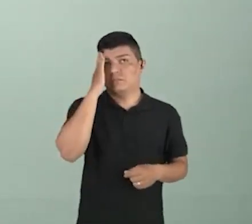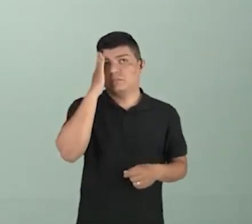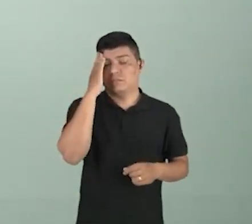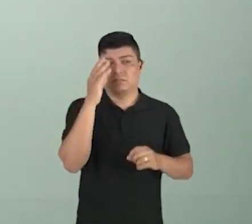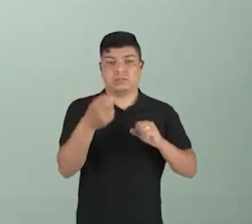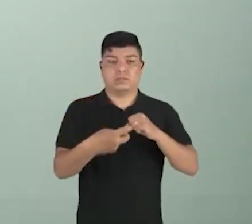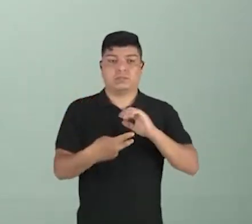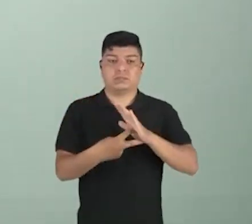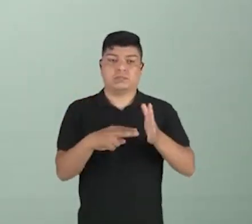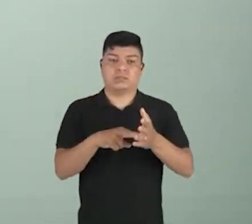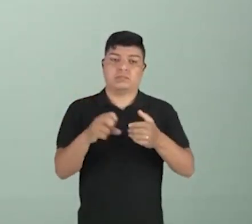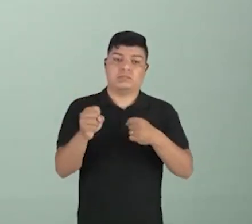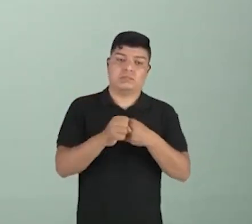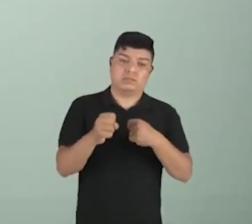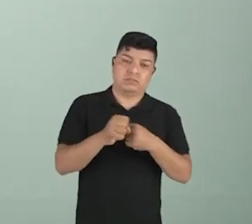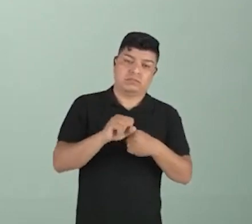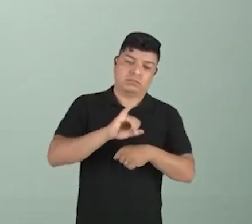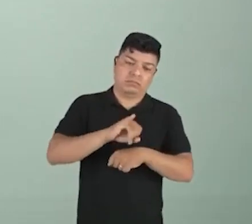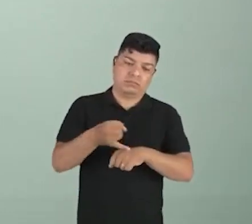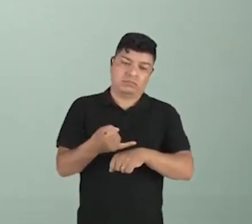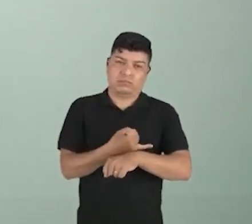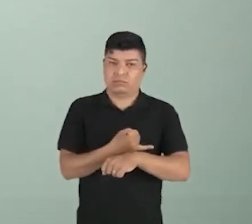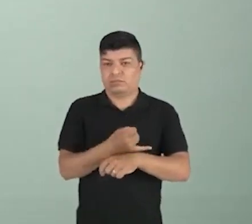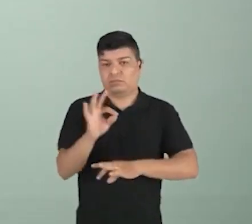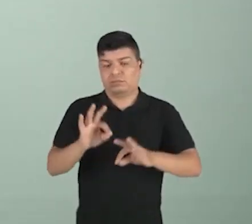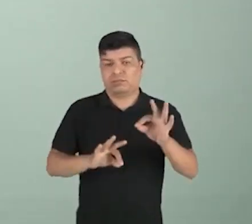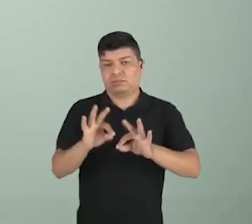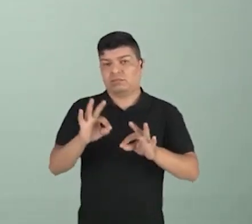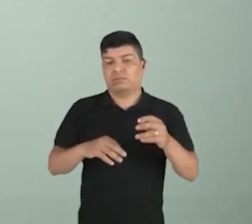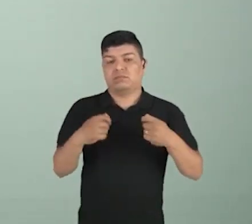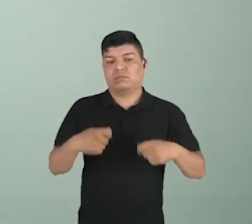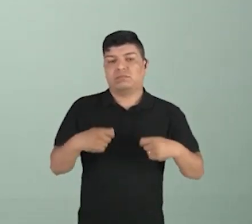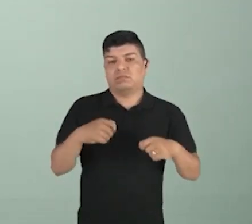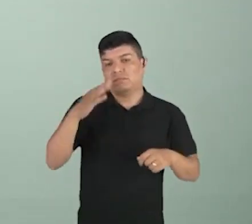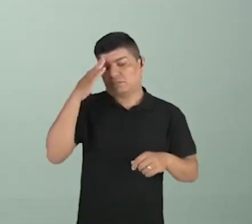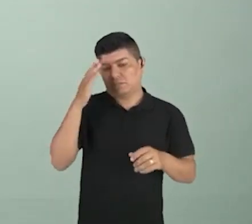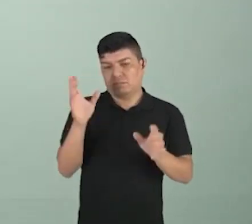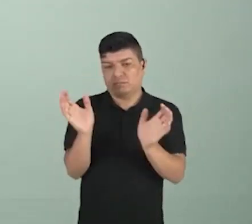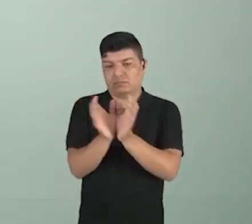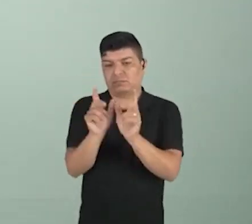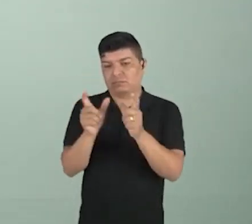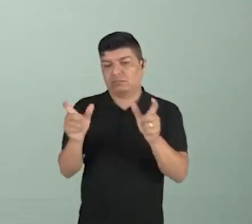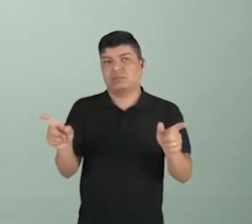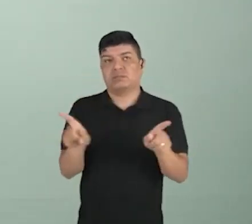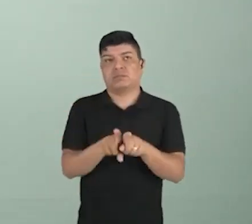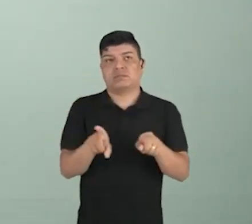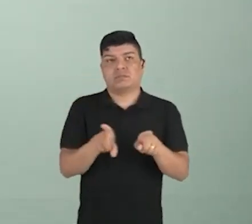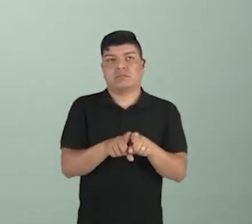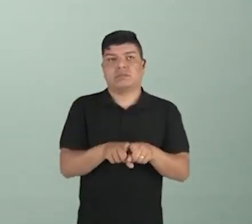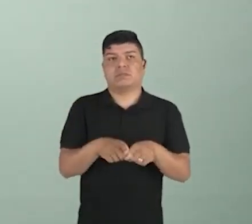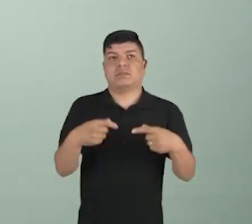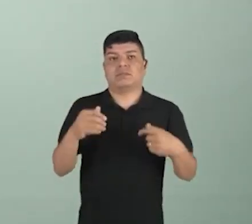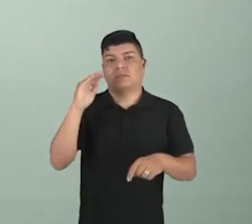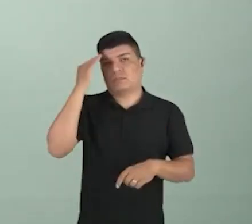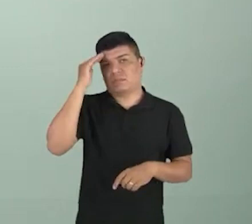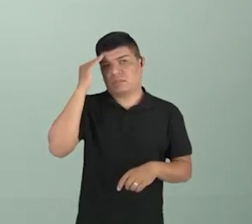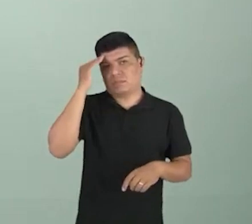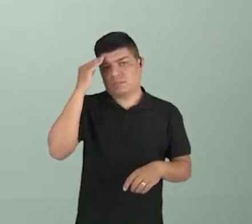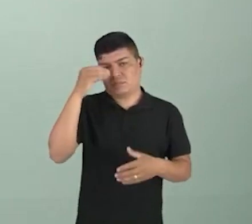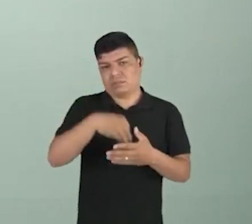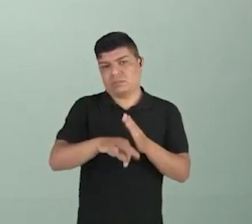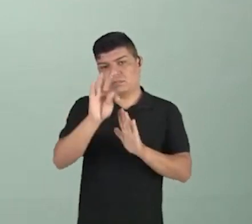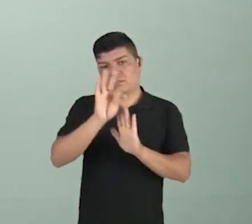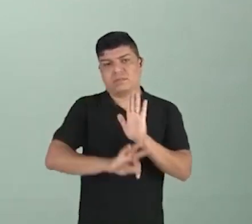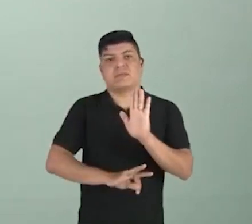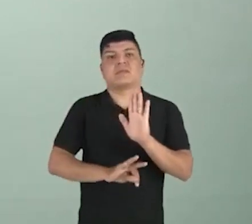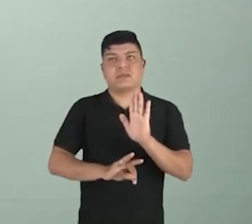o que é substantivo, o que é adjetivo, o que é conjunção, precisa saber das classes e precisa também entender isso dentro